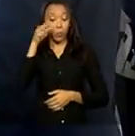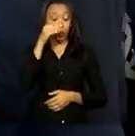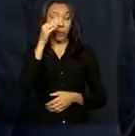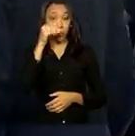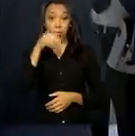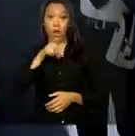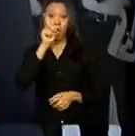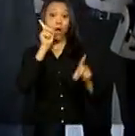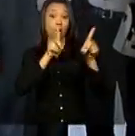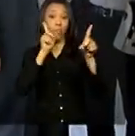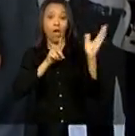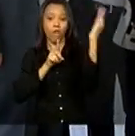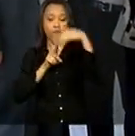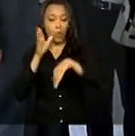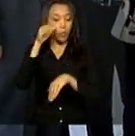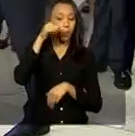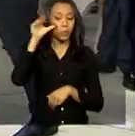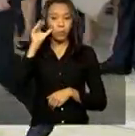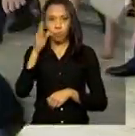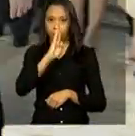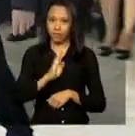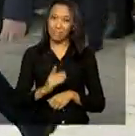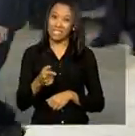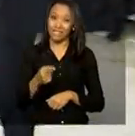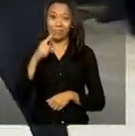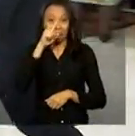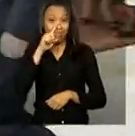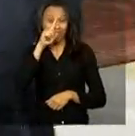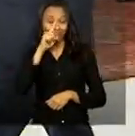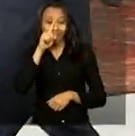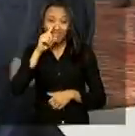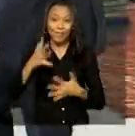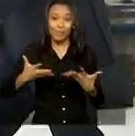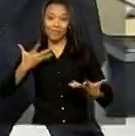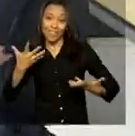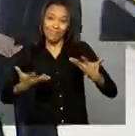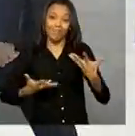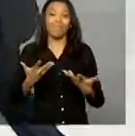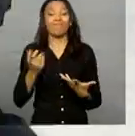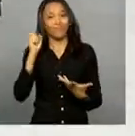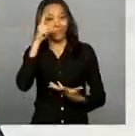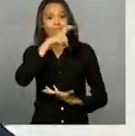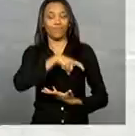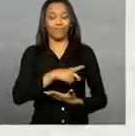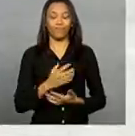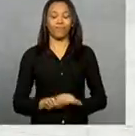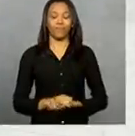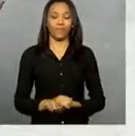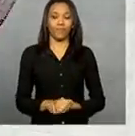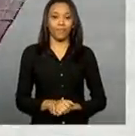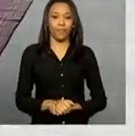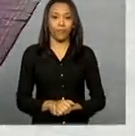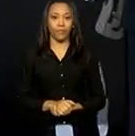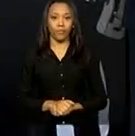bastante, danificou bastante as relações, inclusive prejudicou os Estados Unidos em termos comerciais.